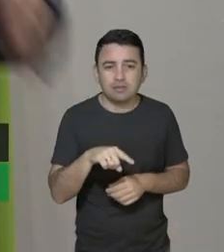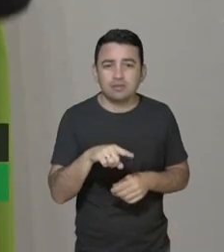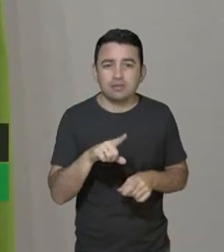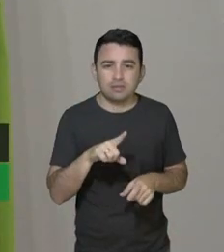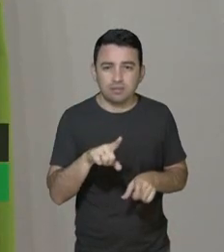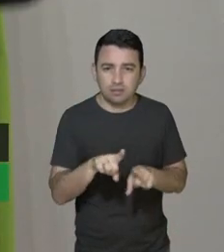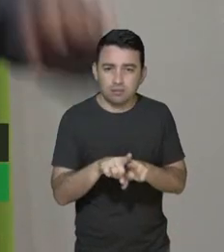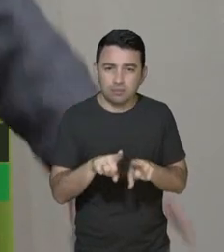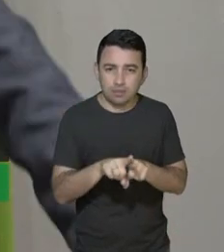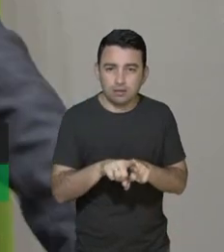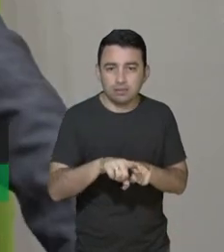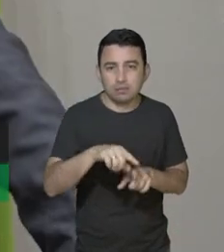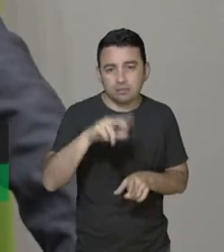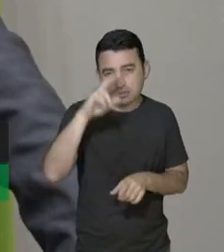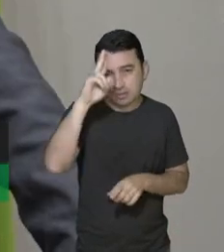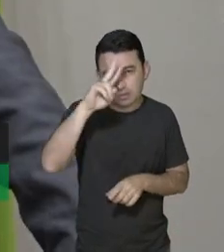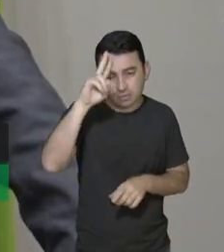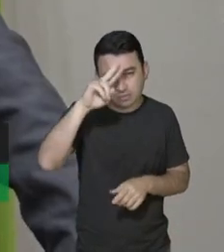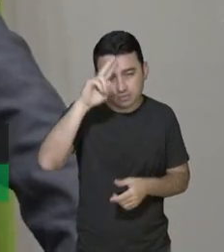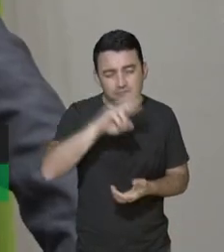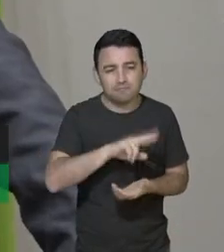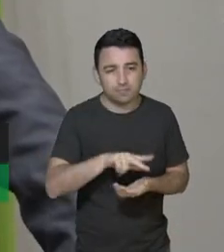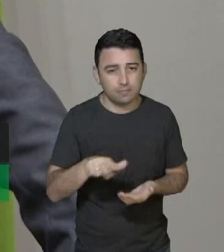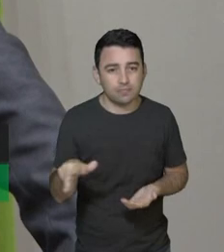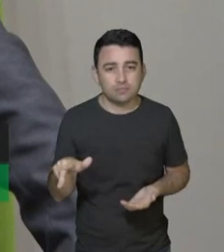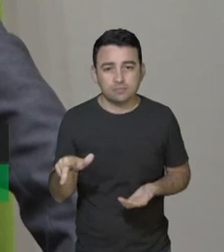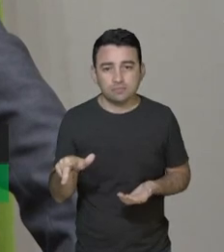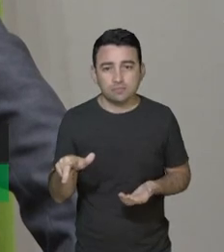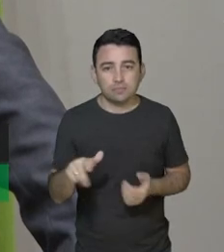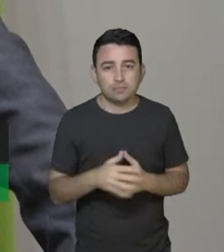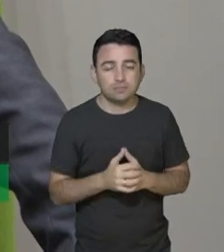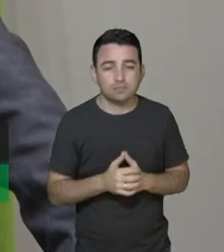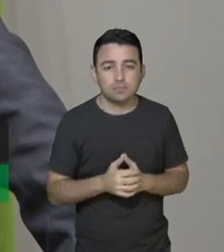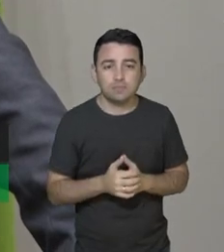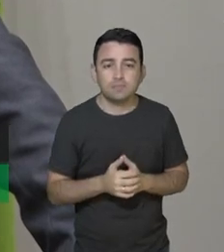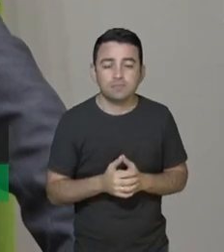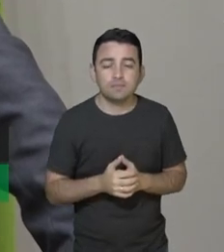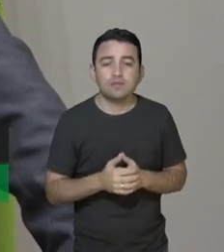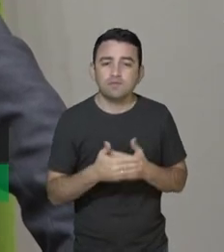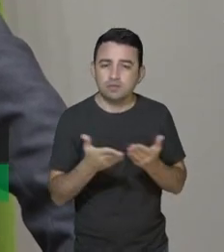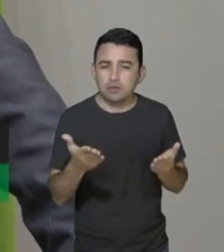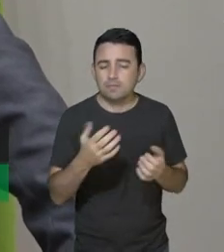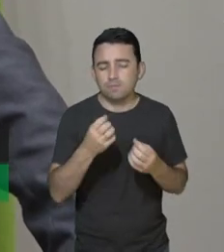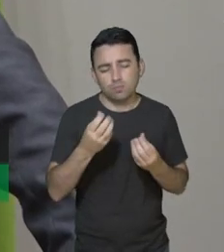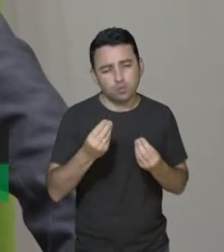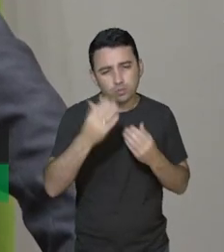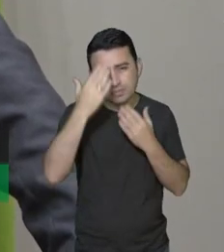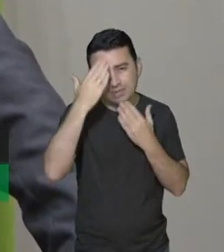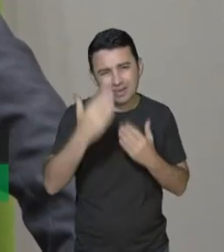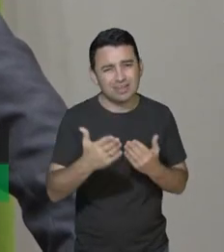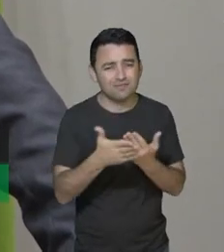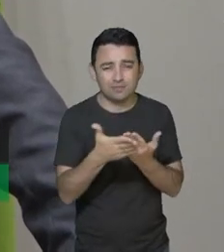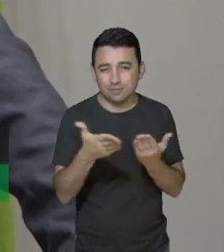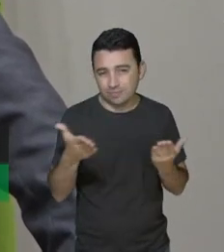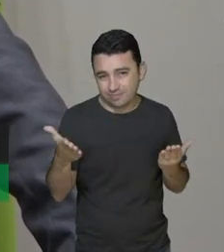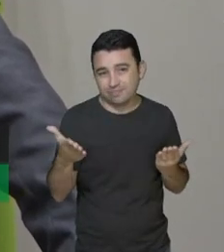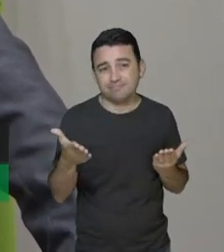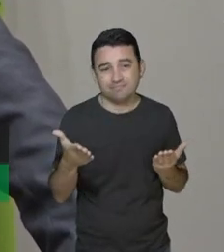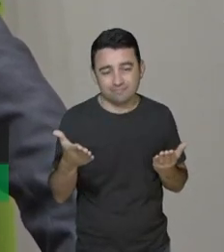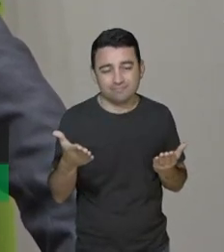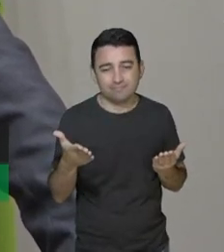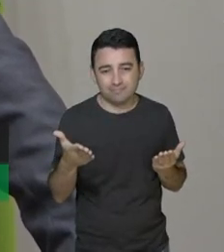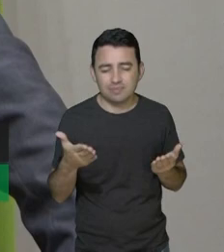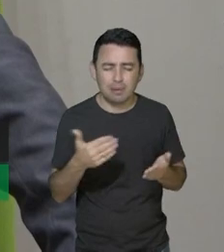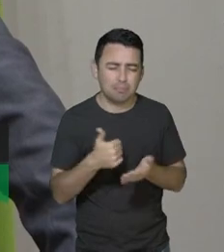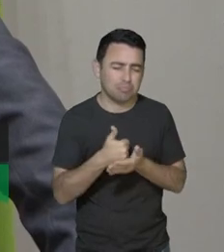recordações e quero, de forma geral agora, Feliz Natal a todos vocês. Meu muito obrigado pela contribuição que vocês têm